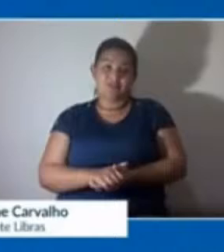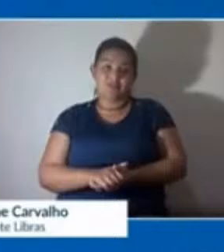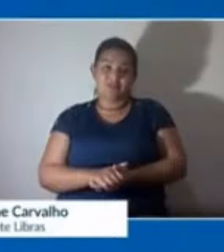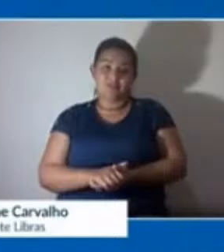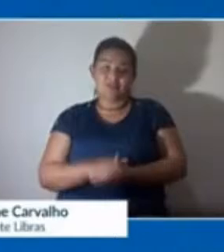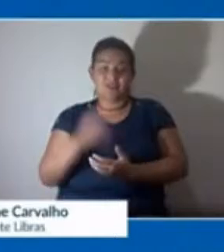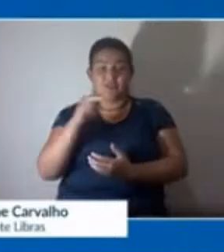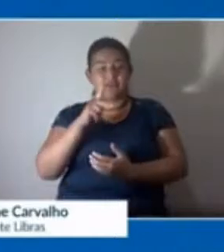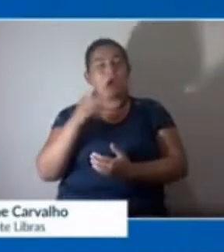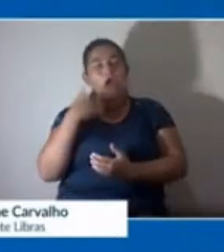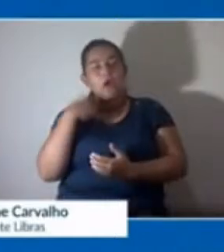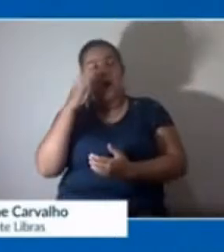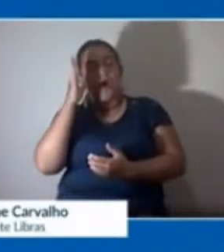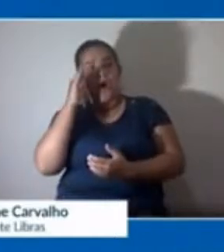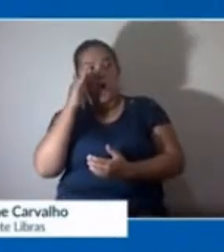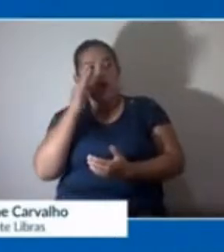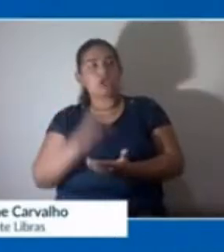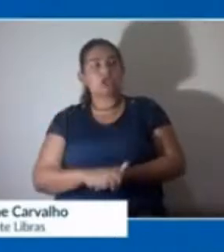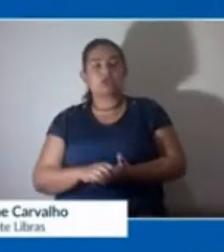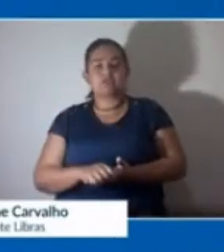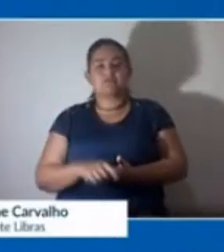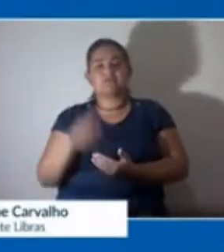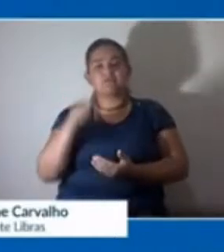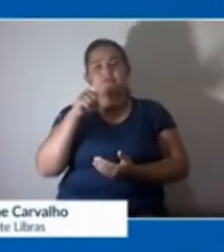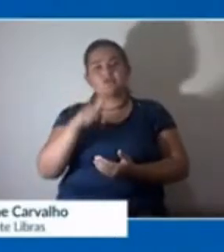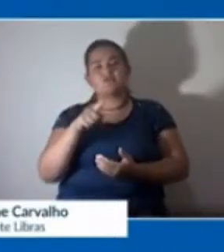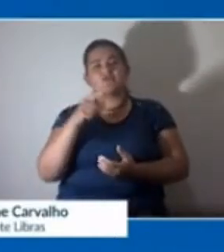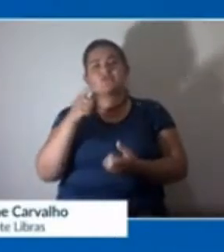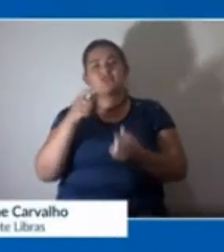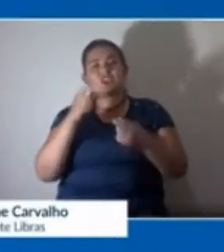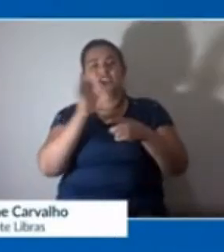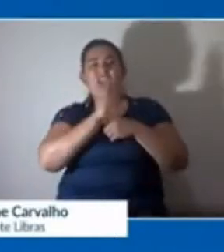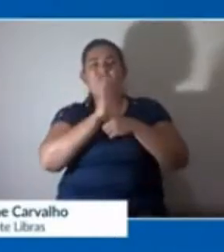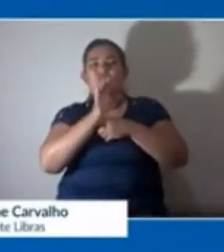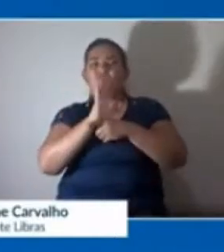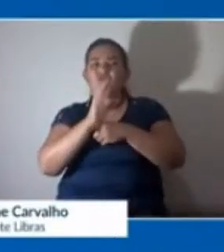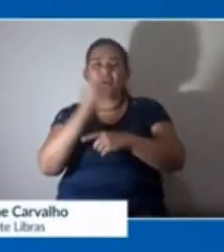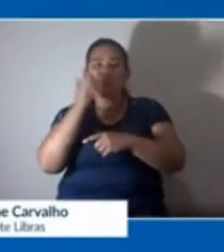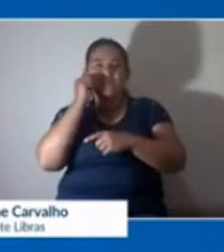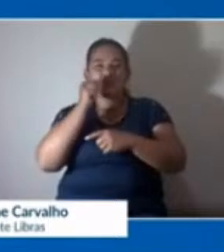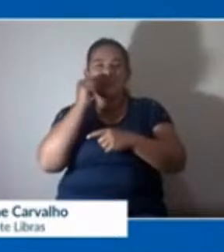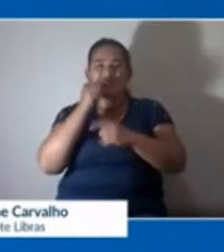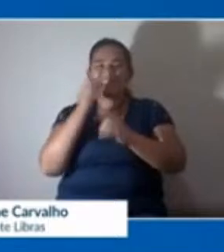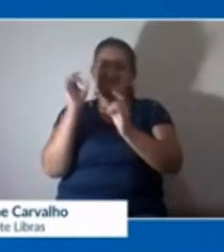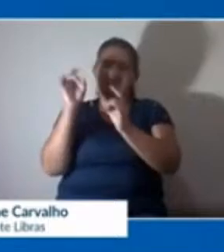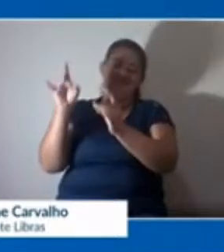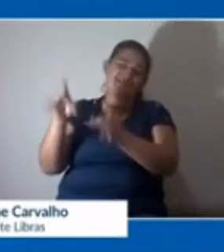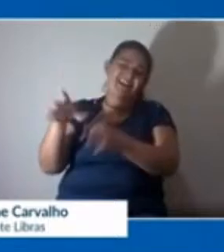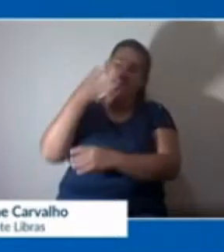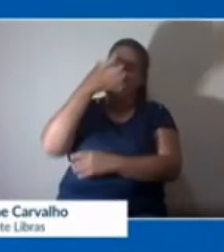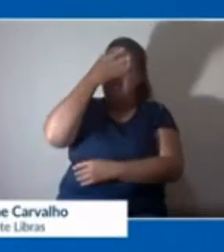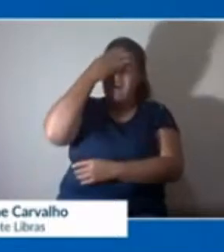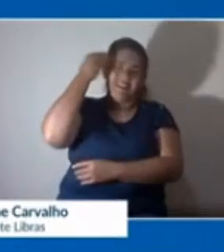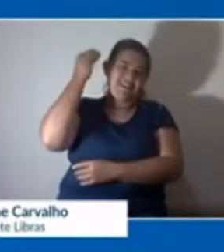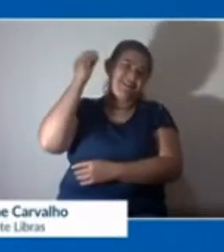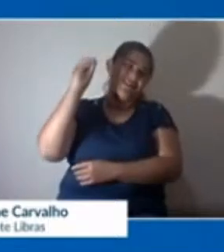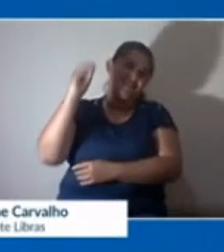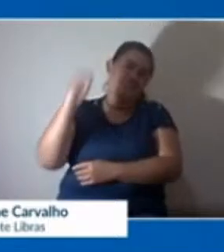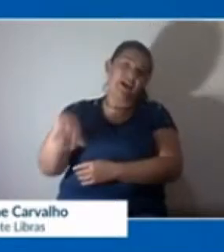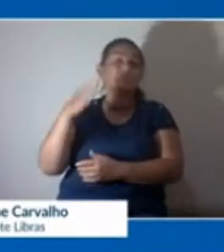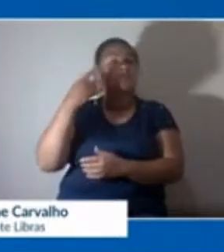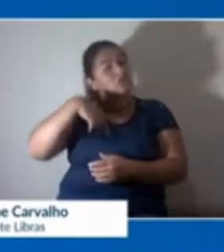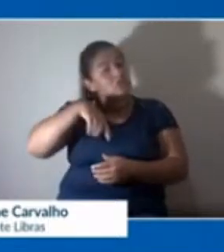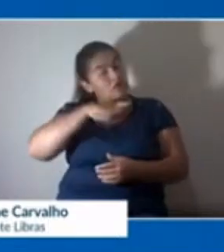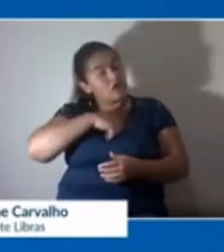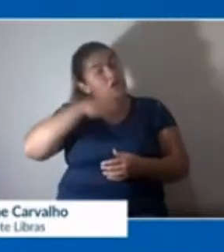A senhora falou dessa questão da vala em que os filmes das mulheres acabam caindo, né? A gente sabe, quem